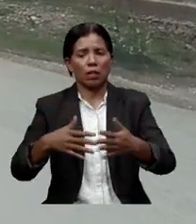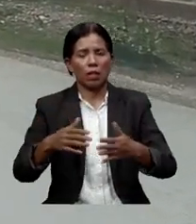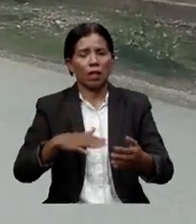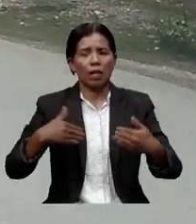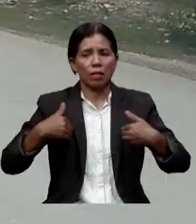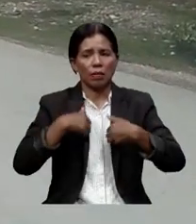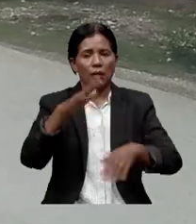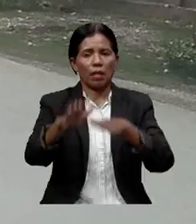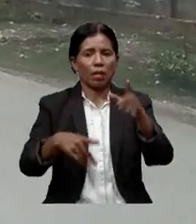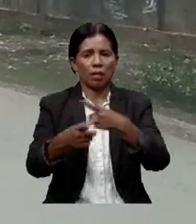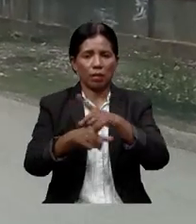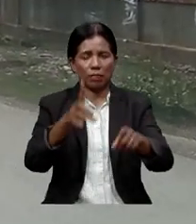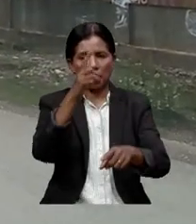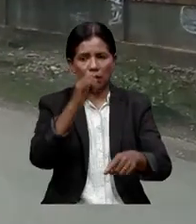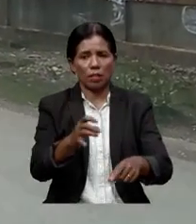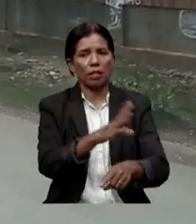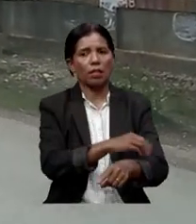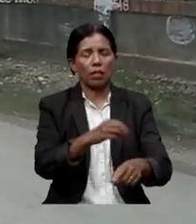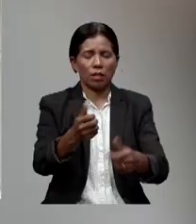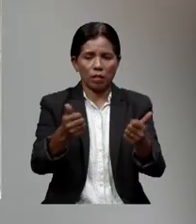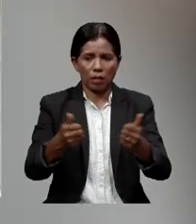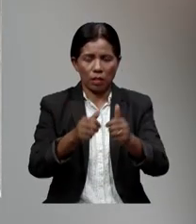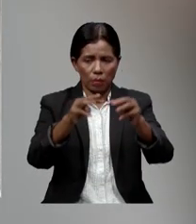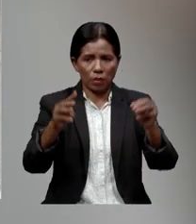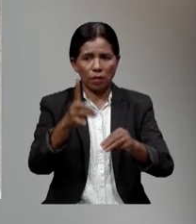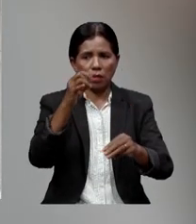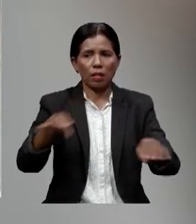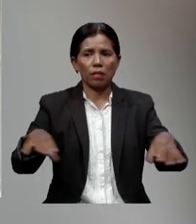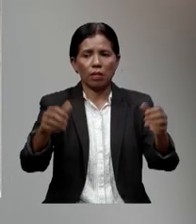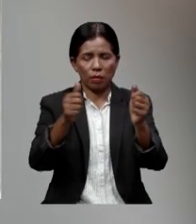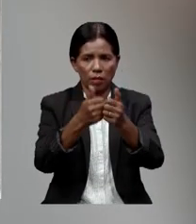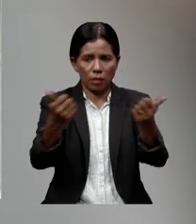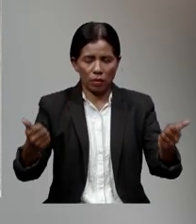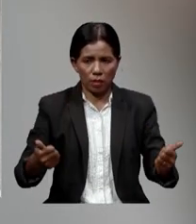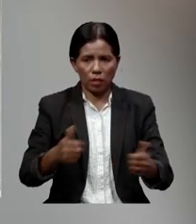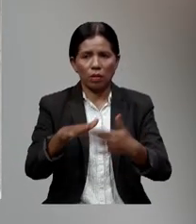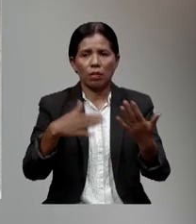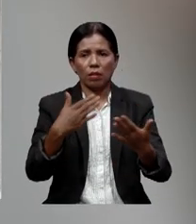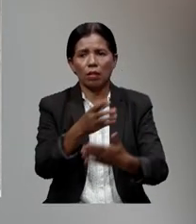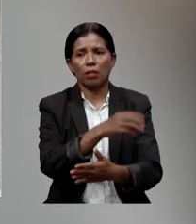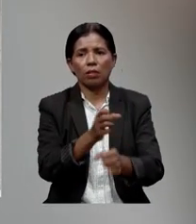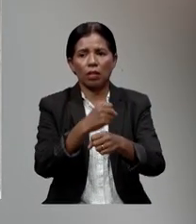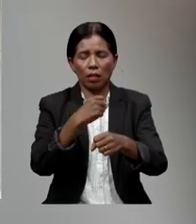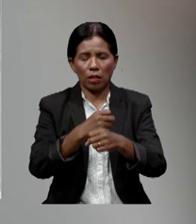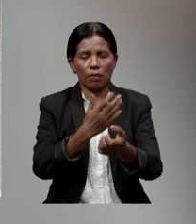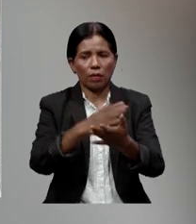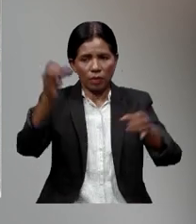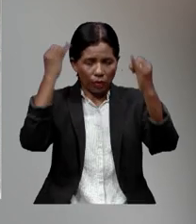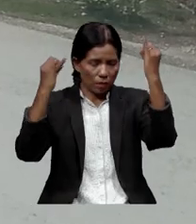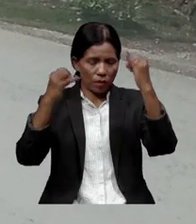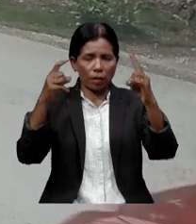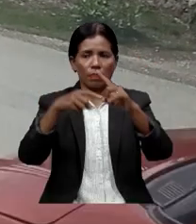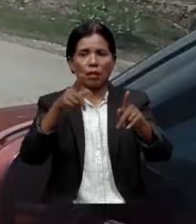a capital Dili. Mas que antes, né, parte da Autoridade do município de Dili, serviço a moto com a Autoridade Local Sira, o de ralo socialização da